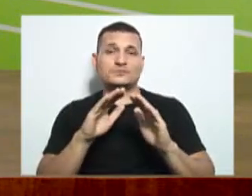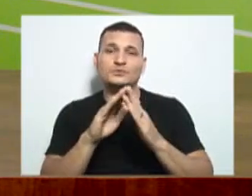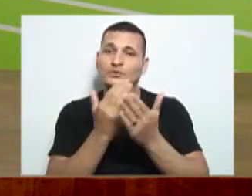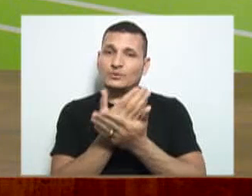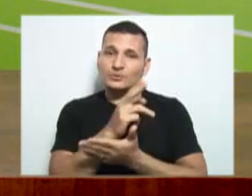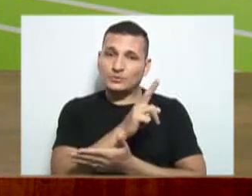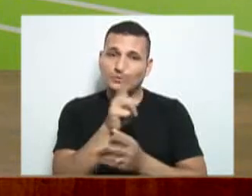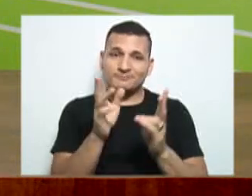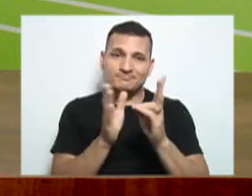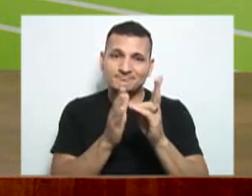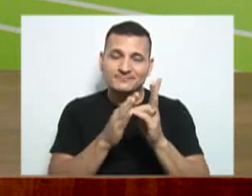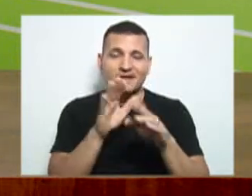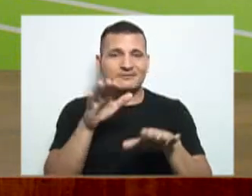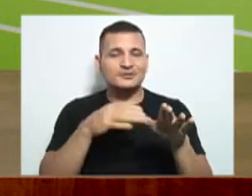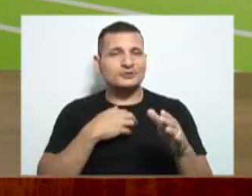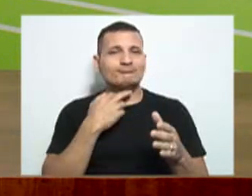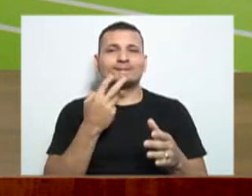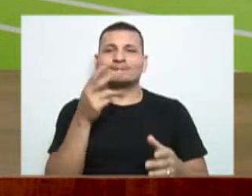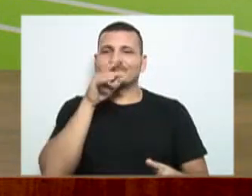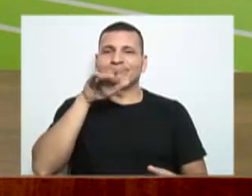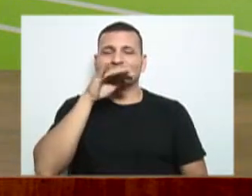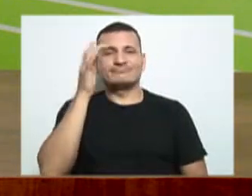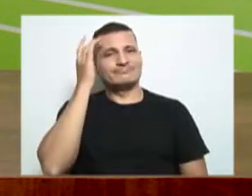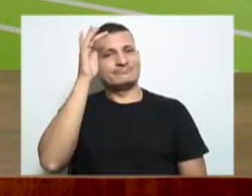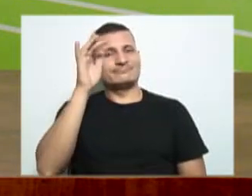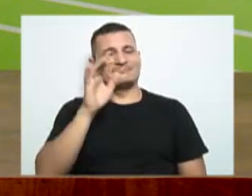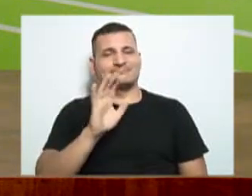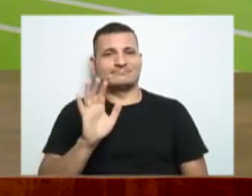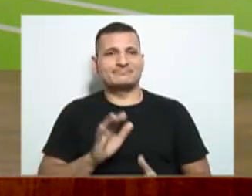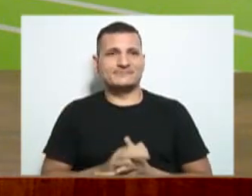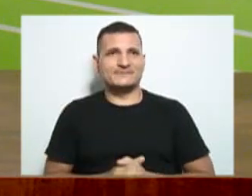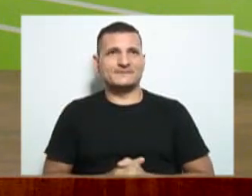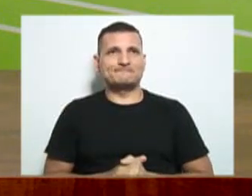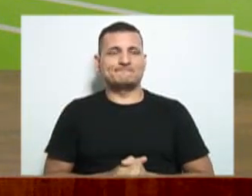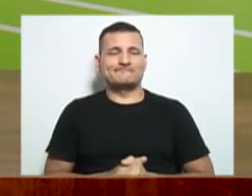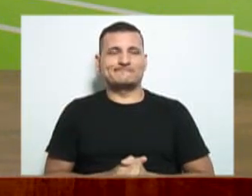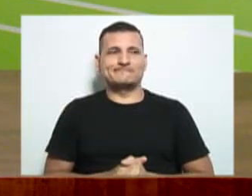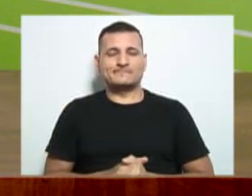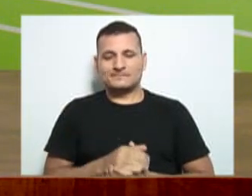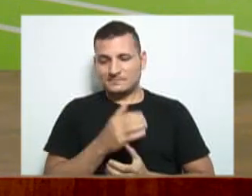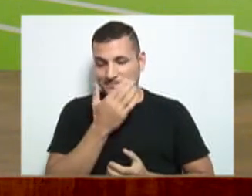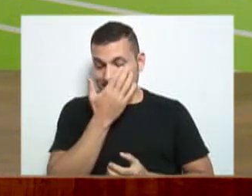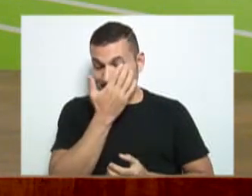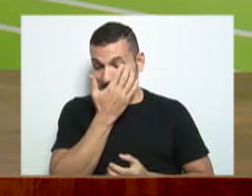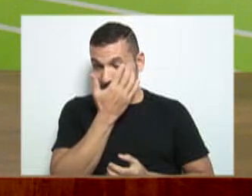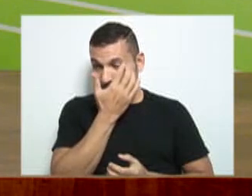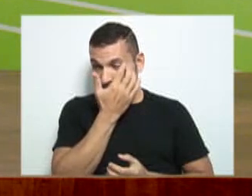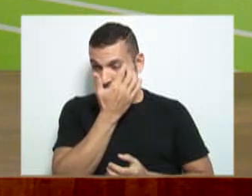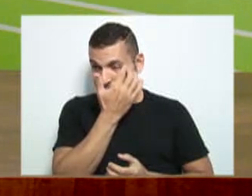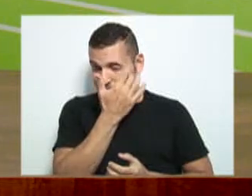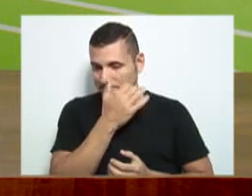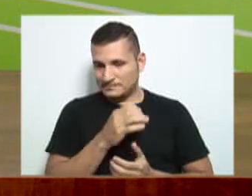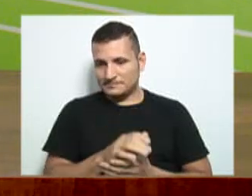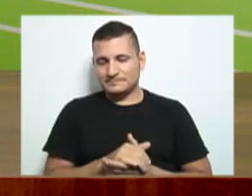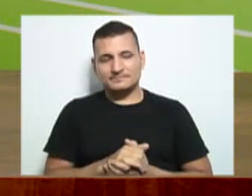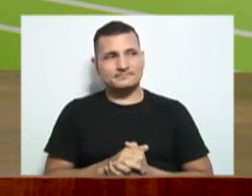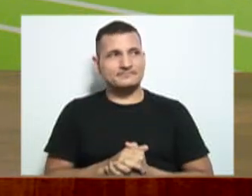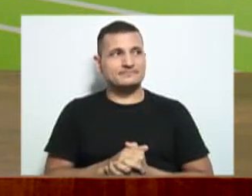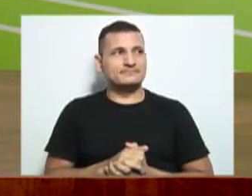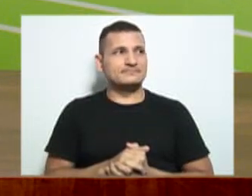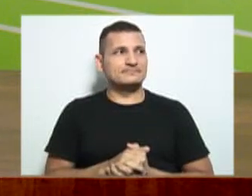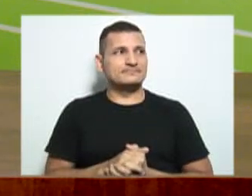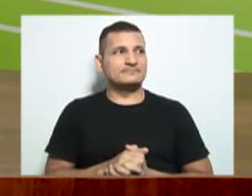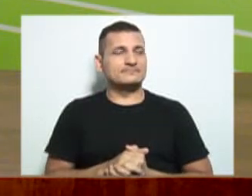o pronunciamento não sai tão correto. Às vezes não é correto. Nós temos aqui também Estácio de Sá, todos